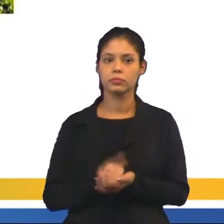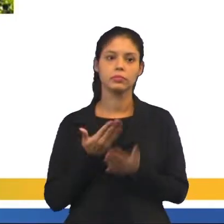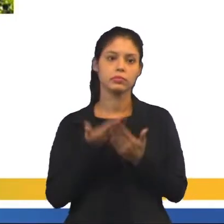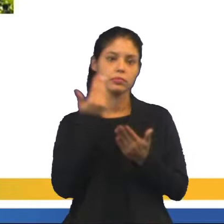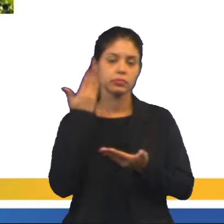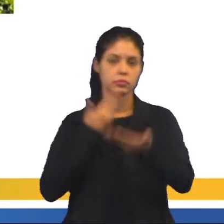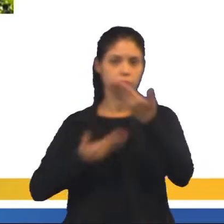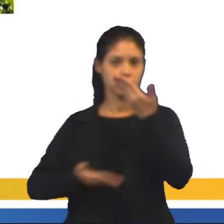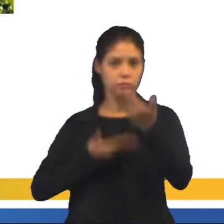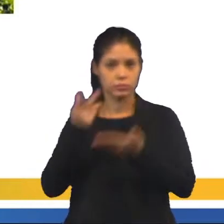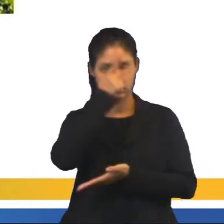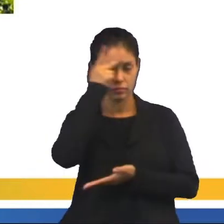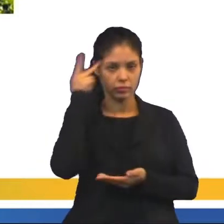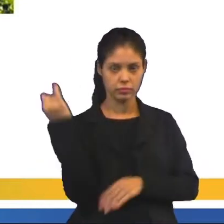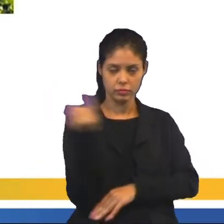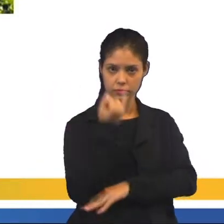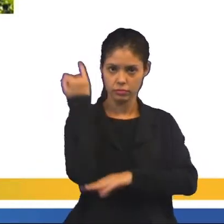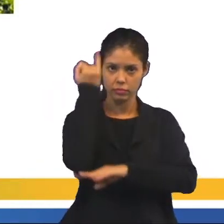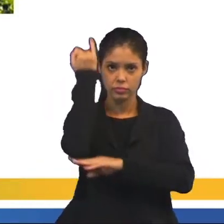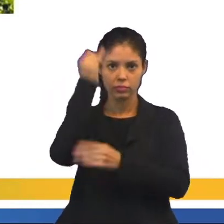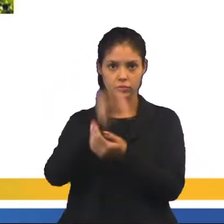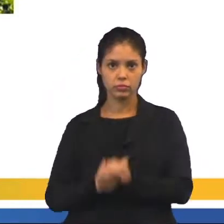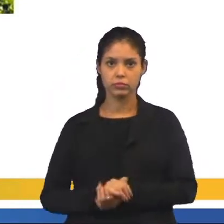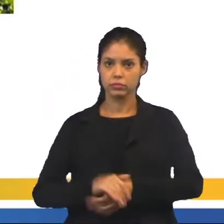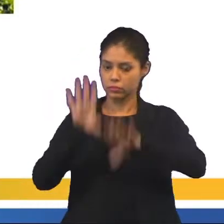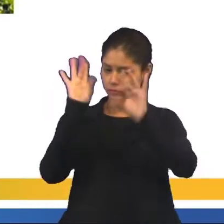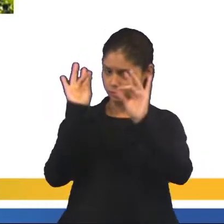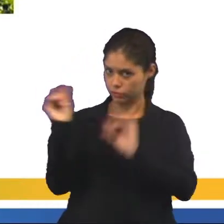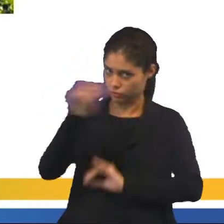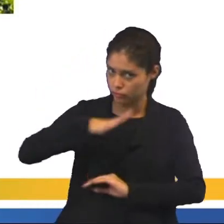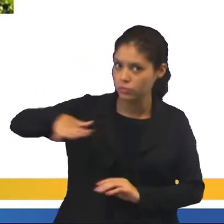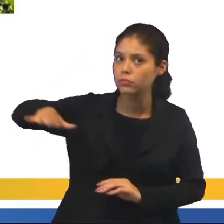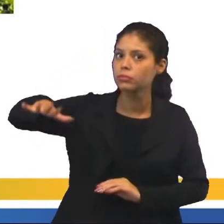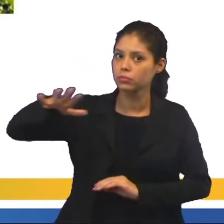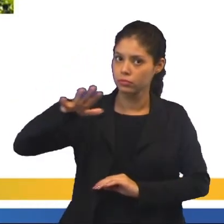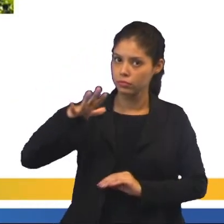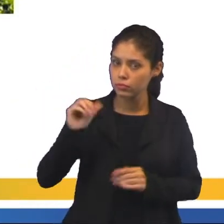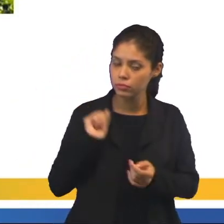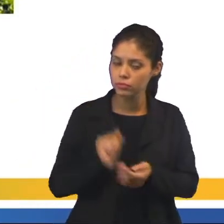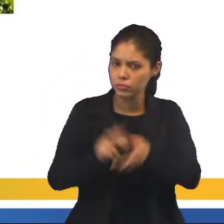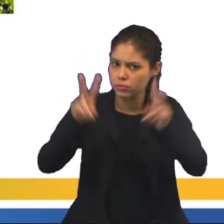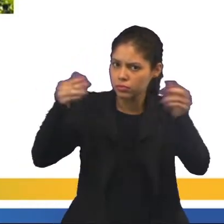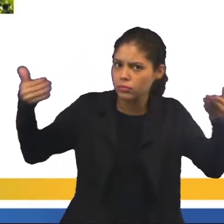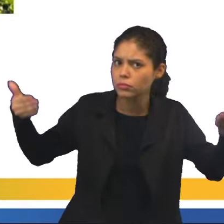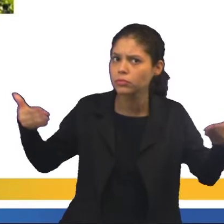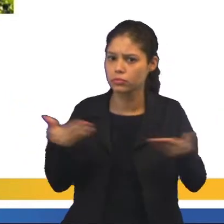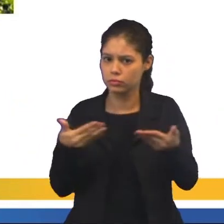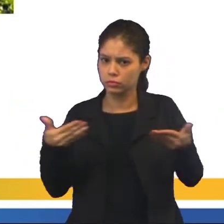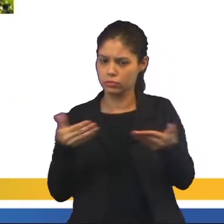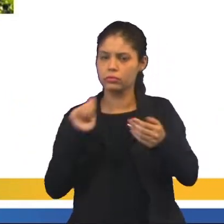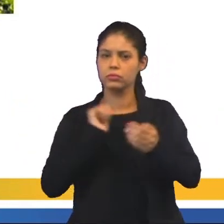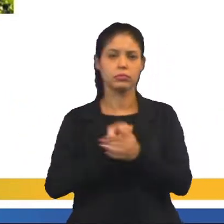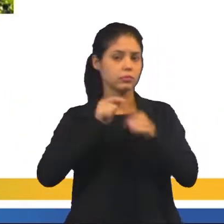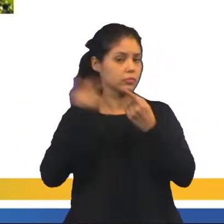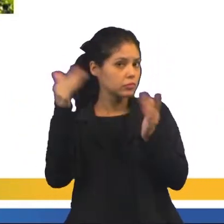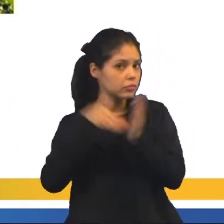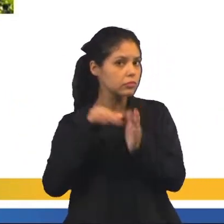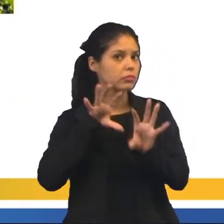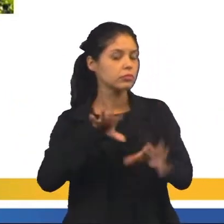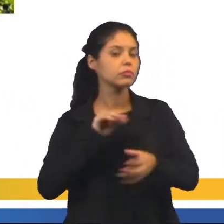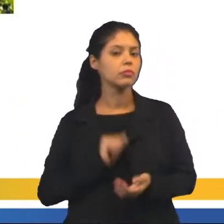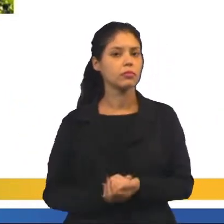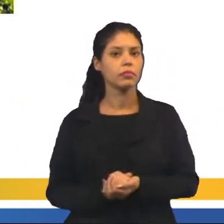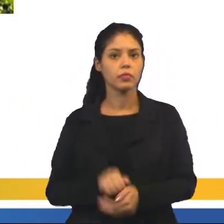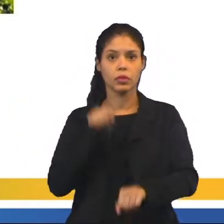interação de pessoas especializadas que estavam no campo. Isso é uma coisa dos tempos atuais. Até então,